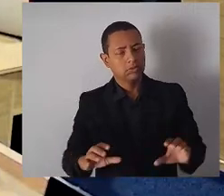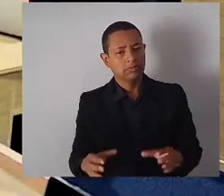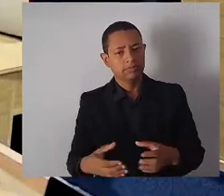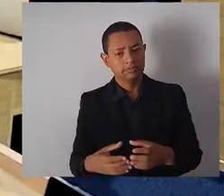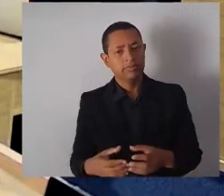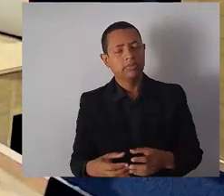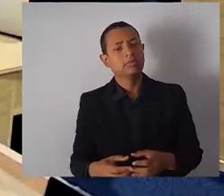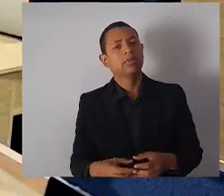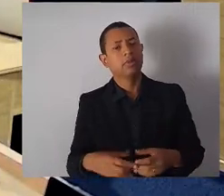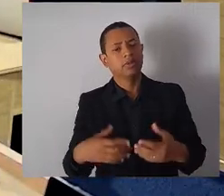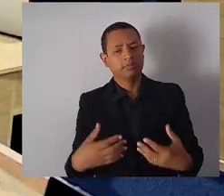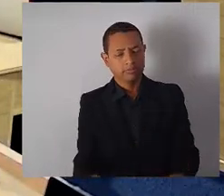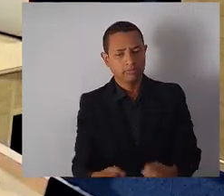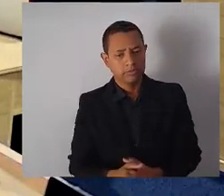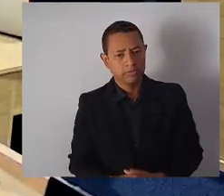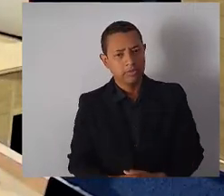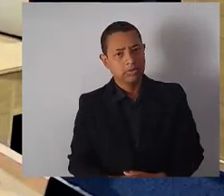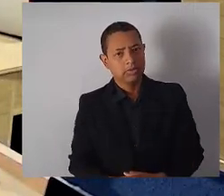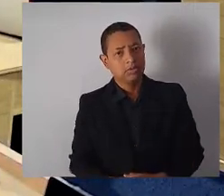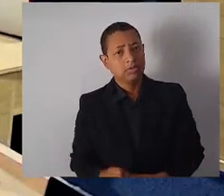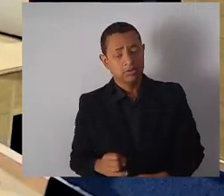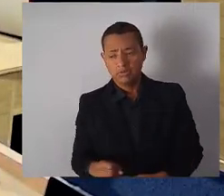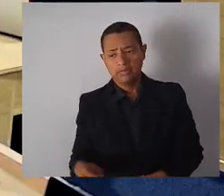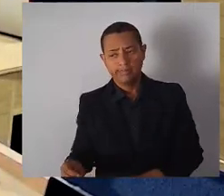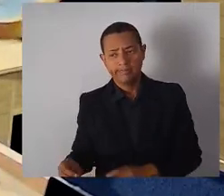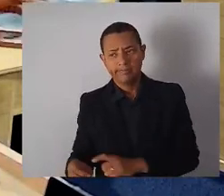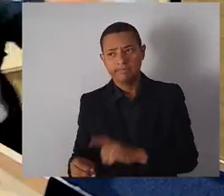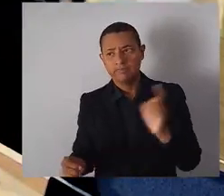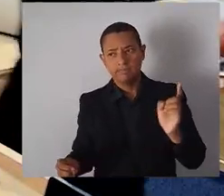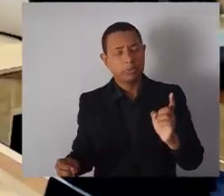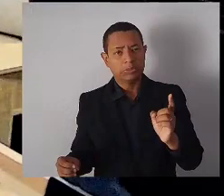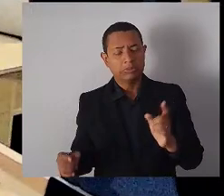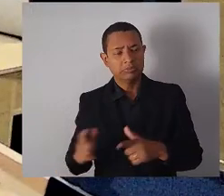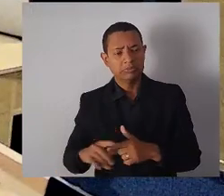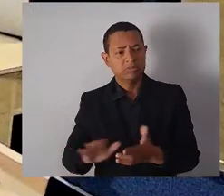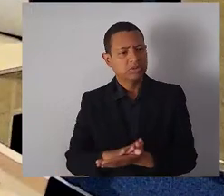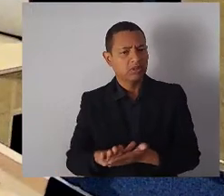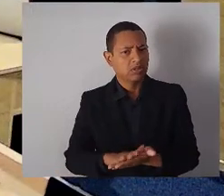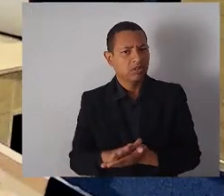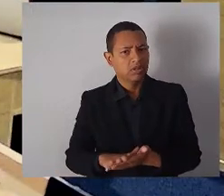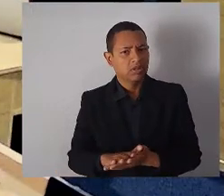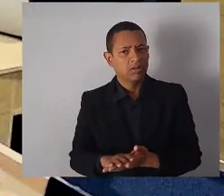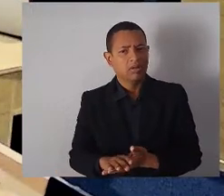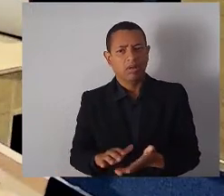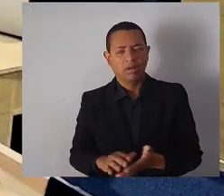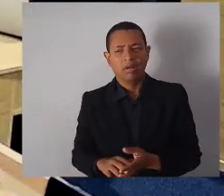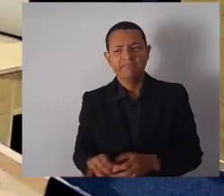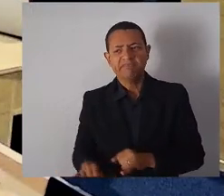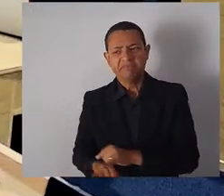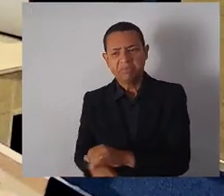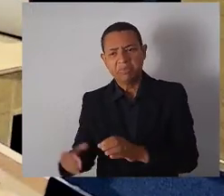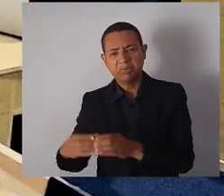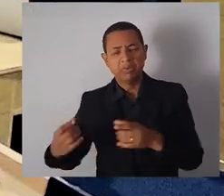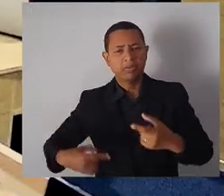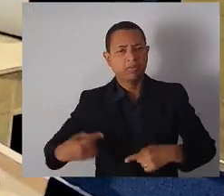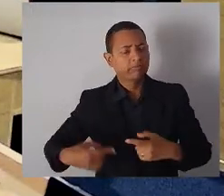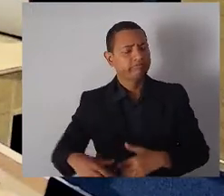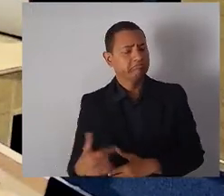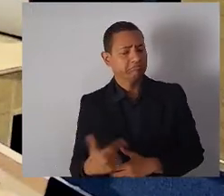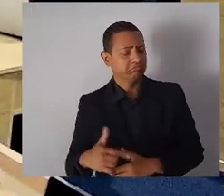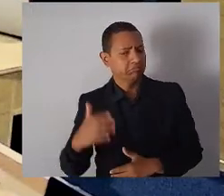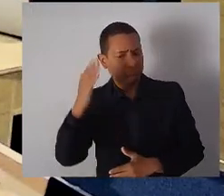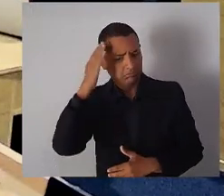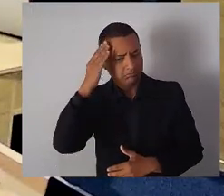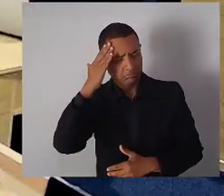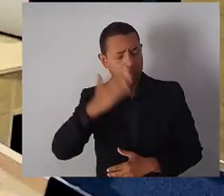justa causa, não há o que se falar em infidelidade partidária, no meu entender. Então, no